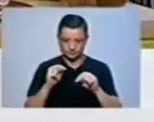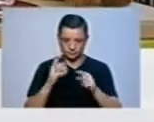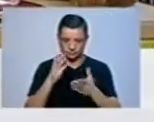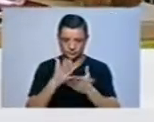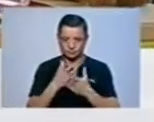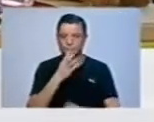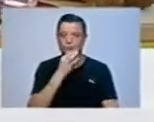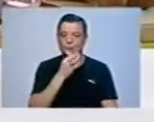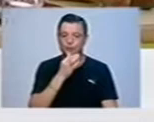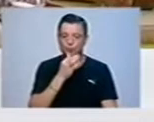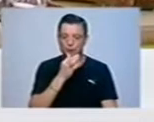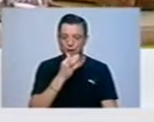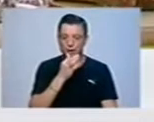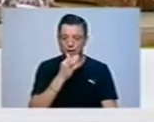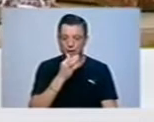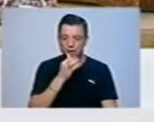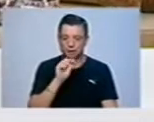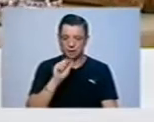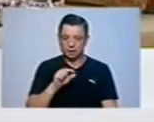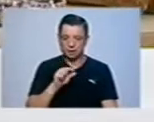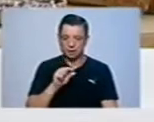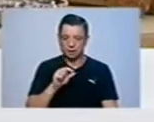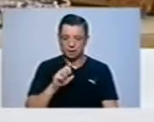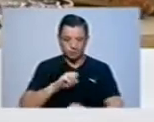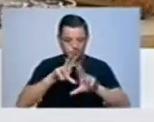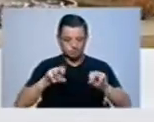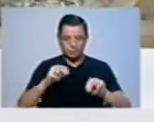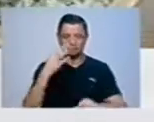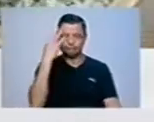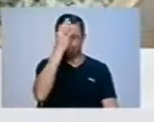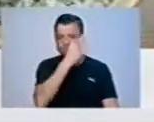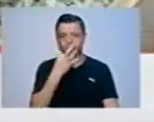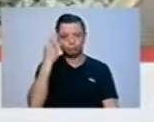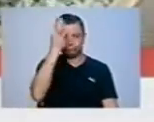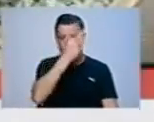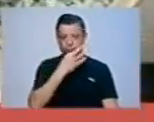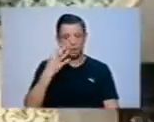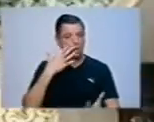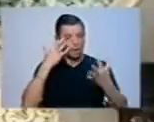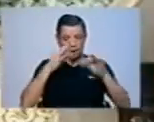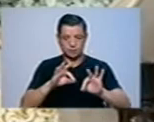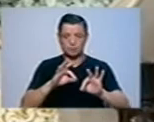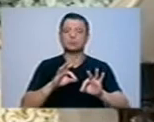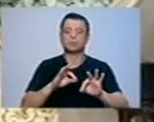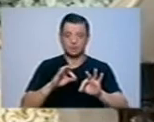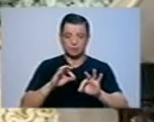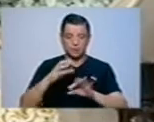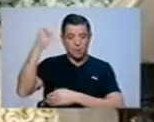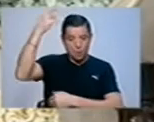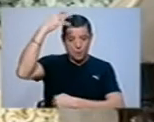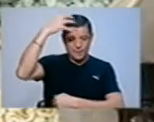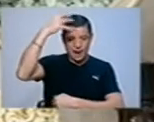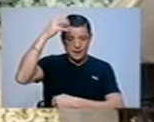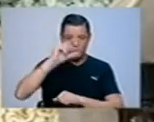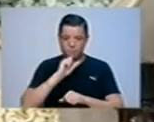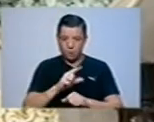basta colocar o açúcar e fazemos um esfoliante. E assim então fazemos super o ideal natural. É fazer no duche, não é? Antes no duche. Exatamente.